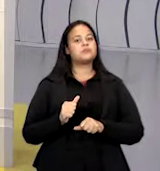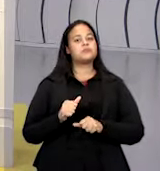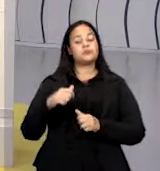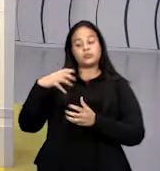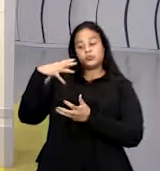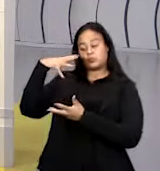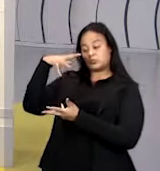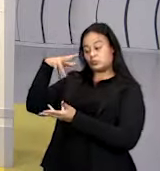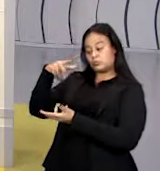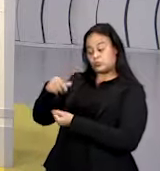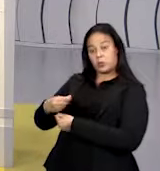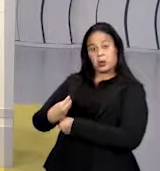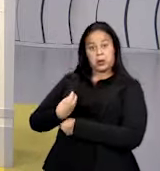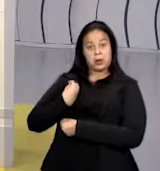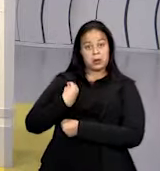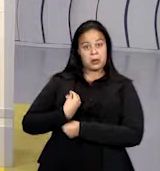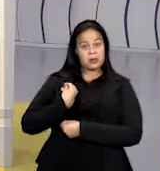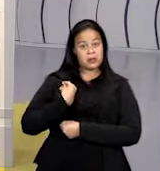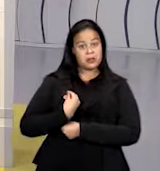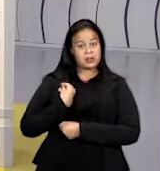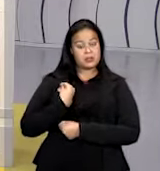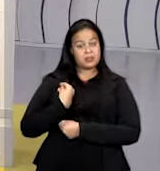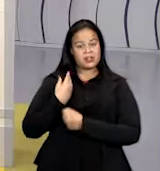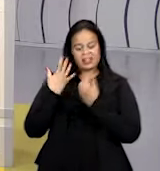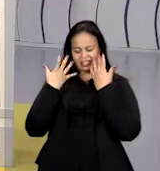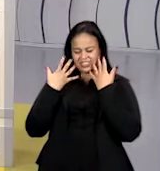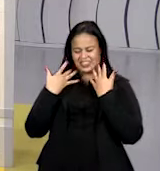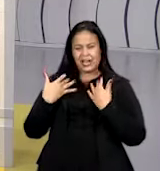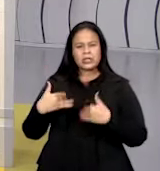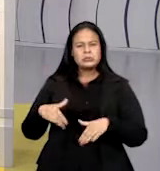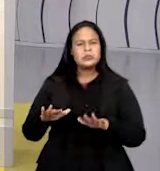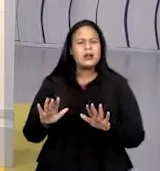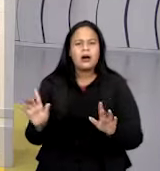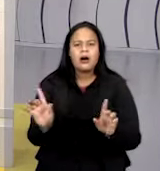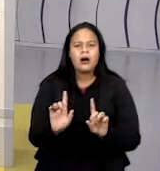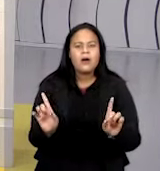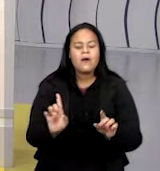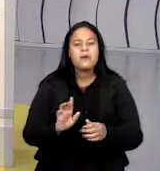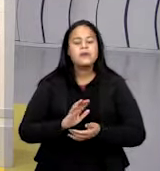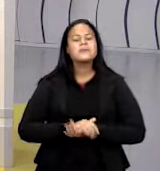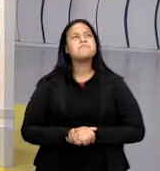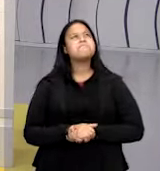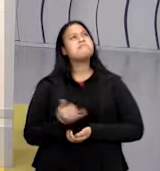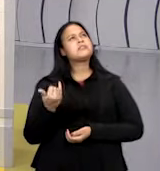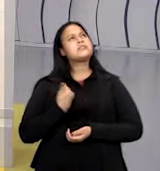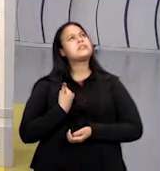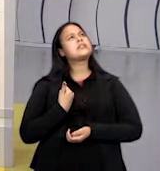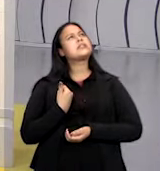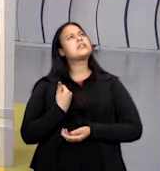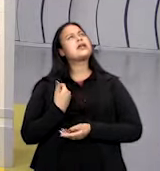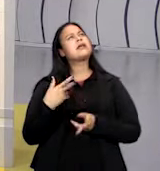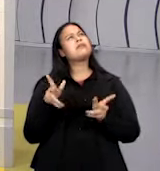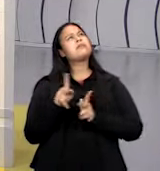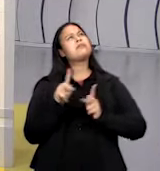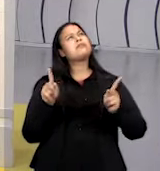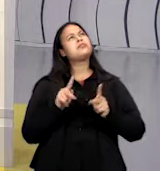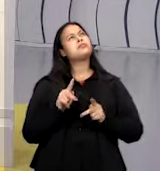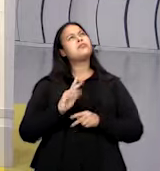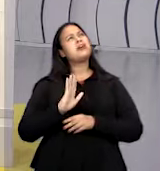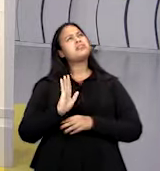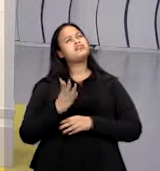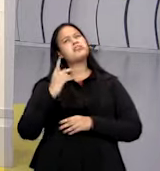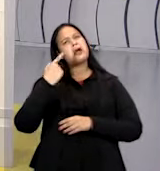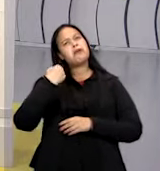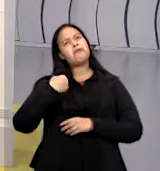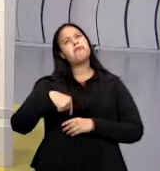habita não é um mundo natural. Aí você me diz assim, professora, mas eu já fui a